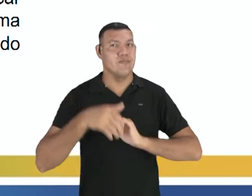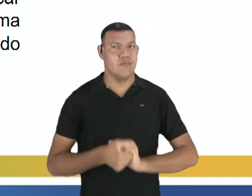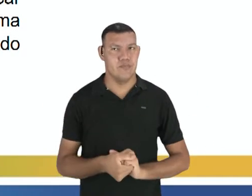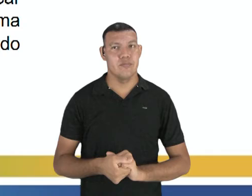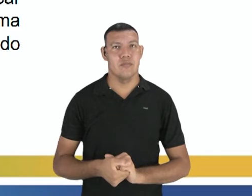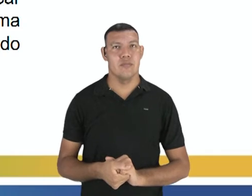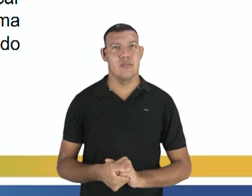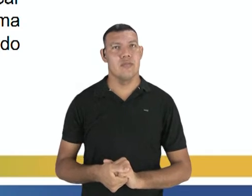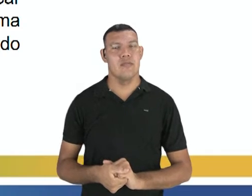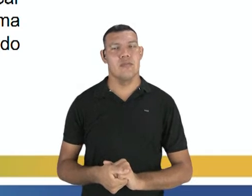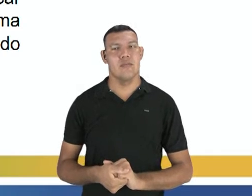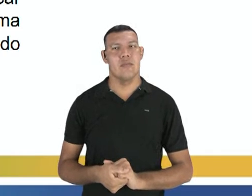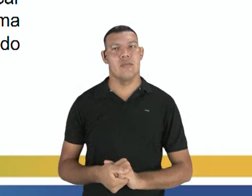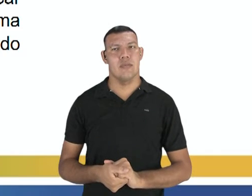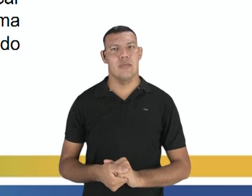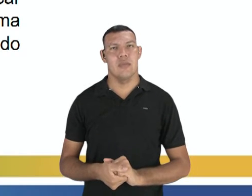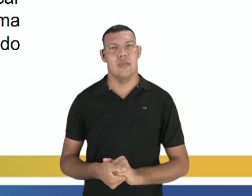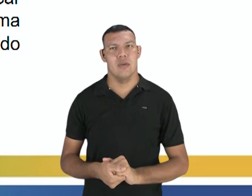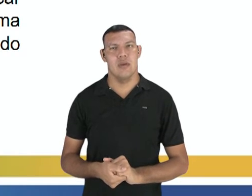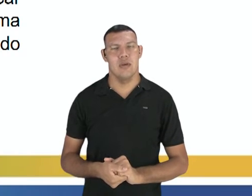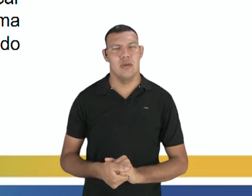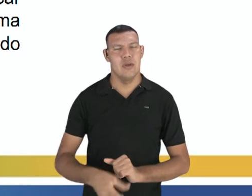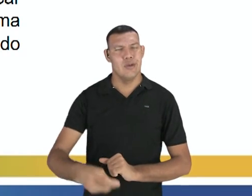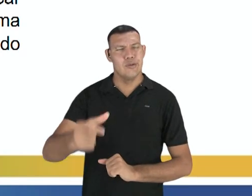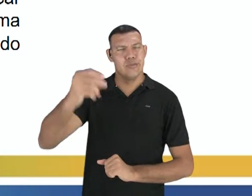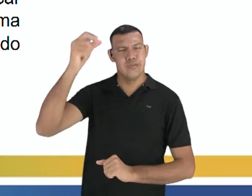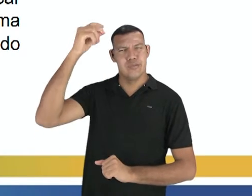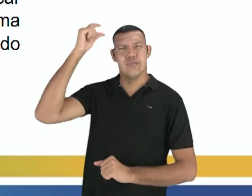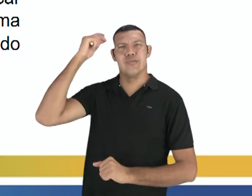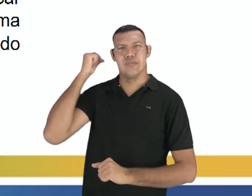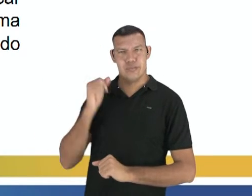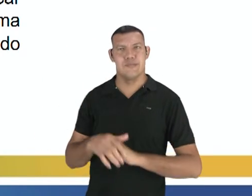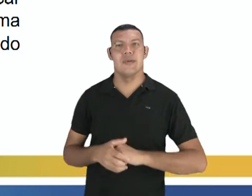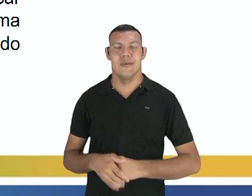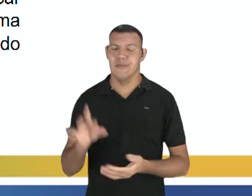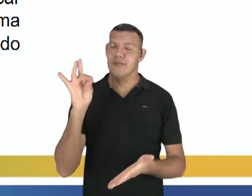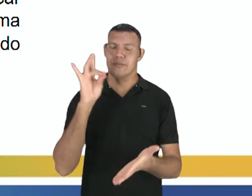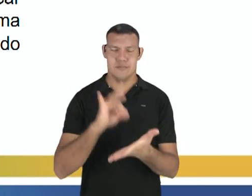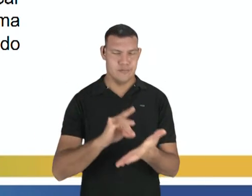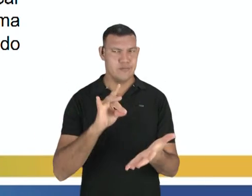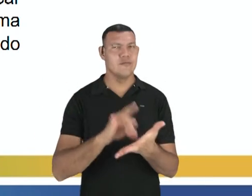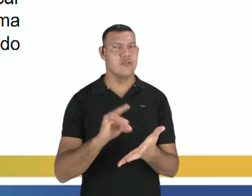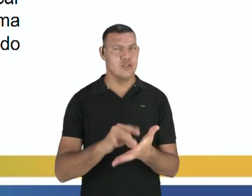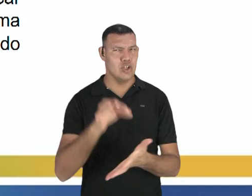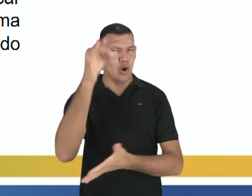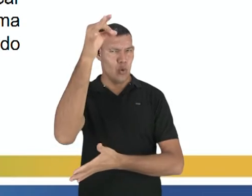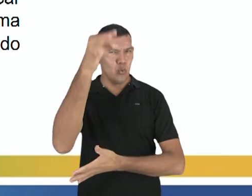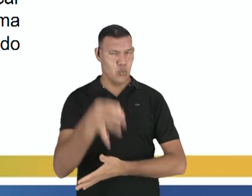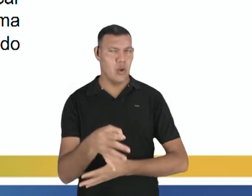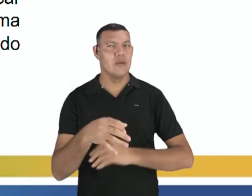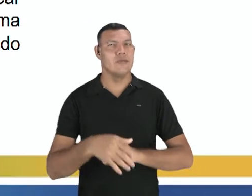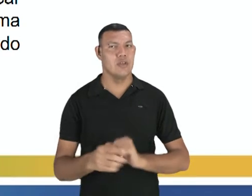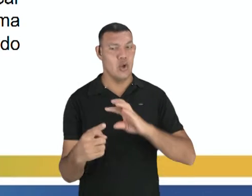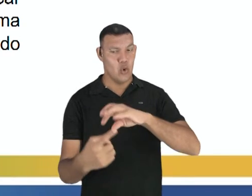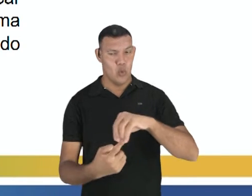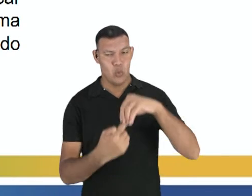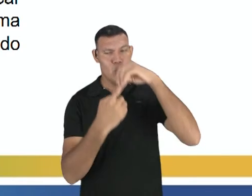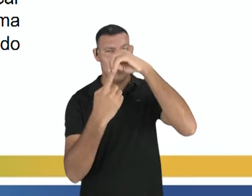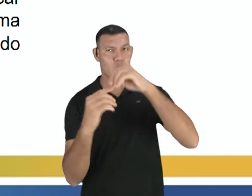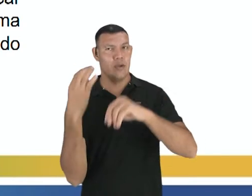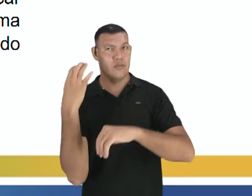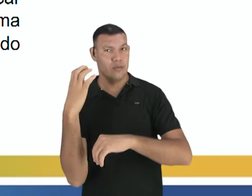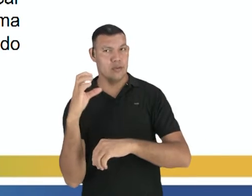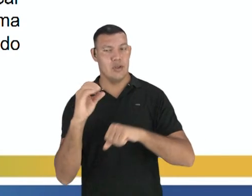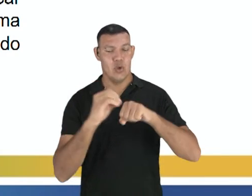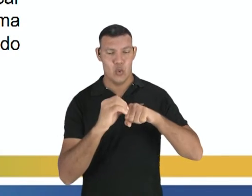O senso comum, ele já foi, por muito tempo, considerado como a única ciência. O conhecimento que